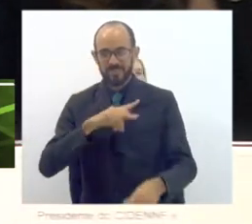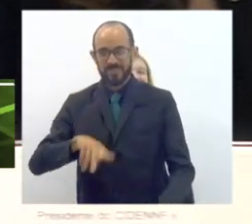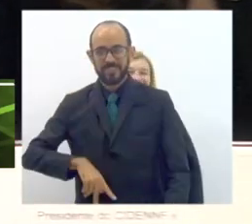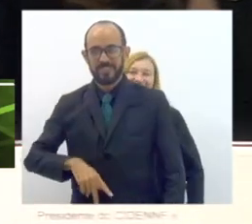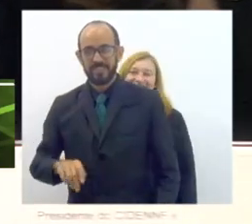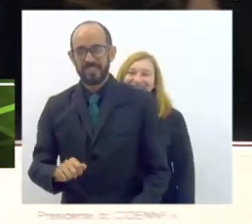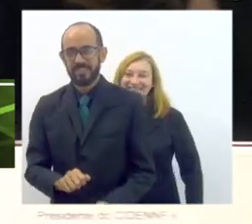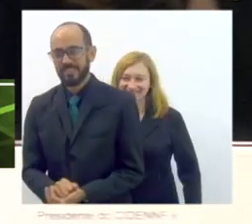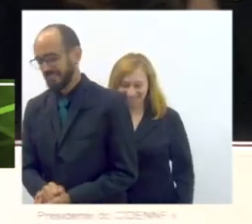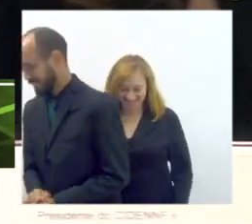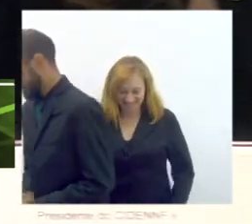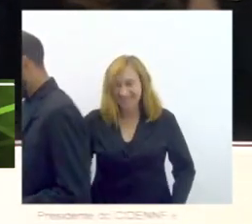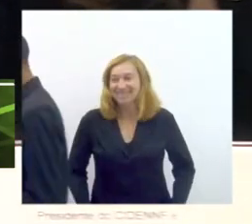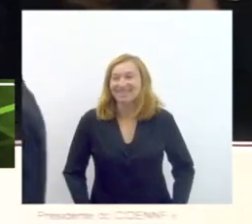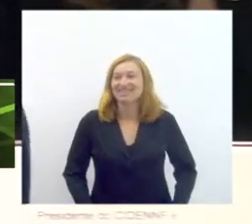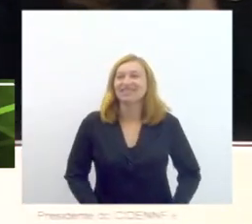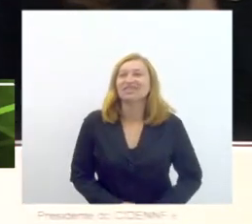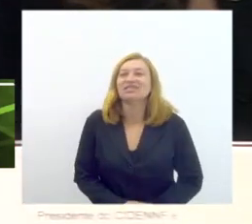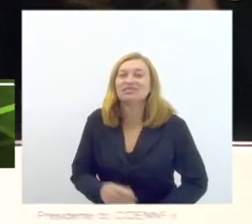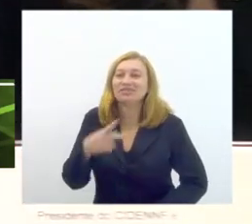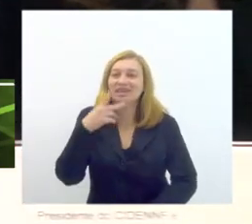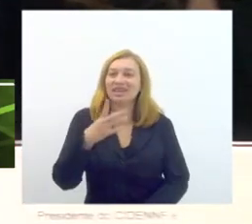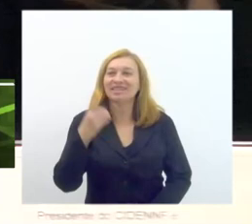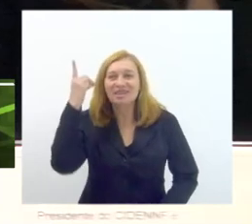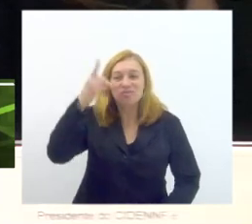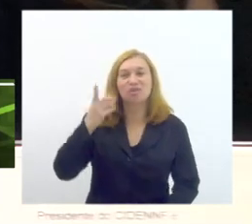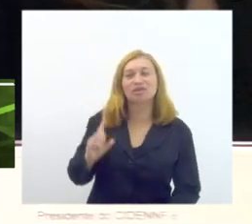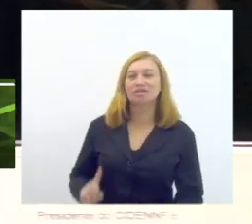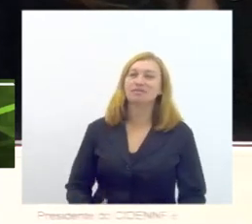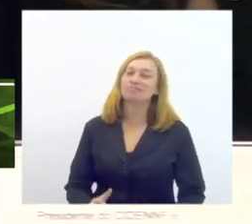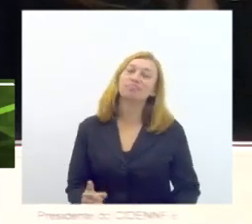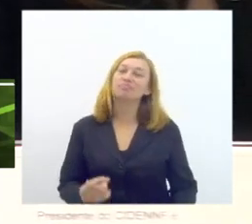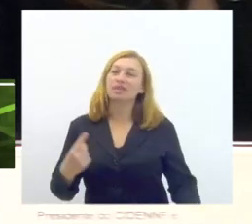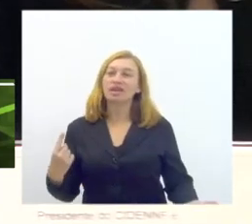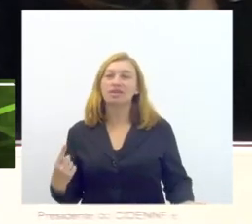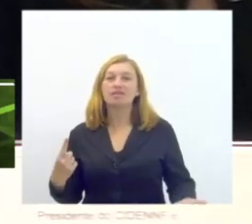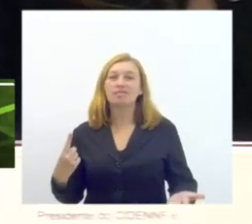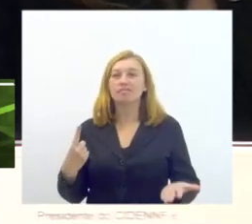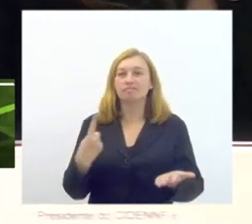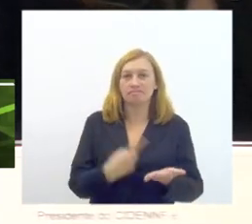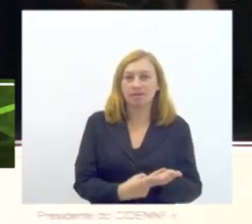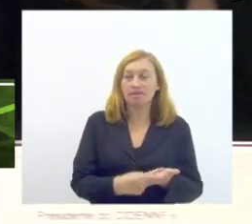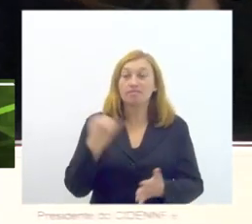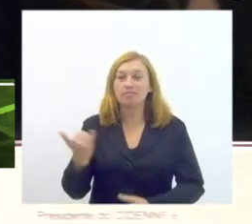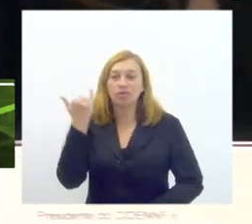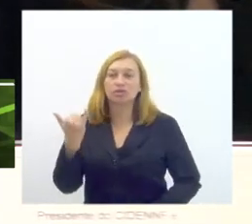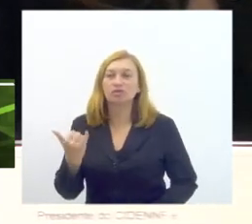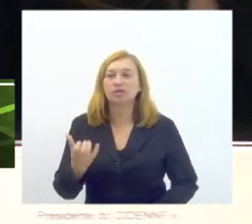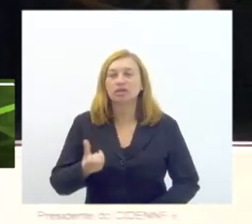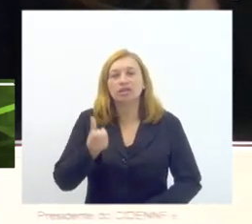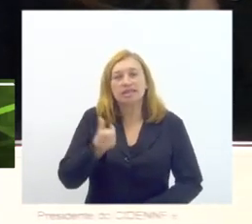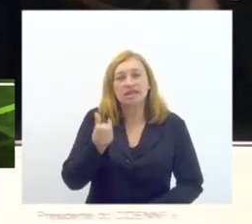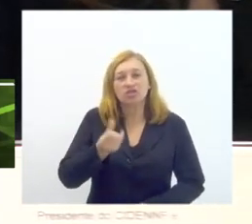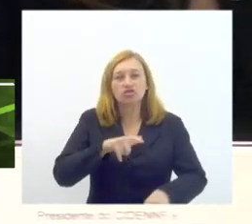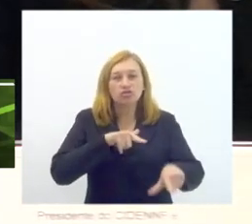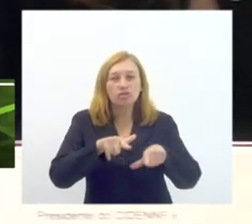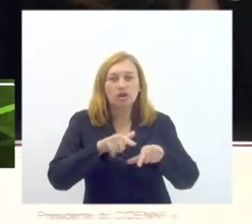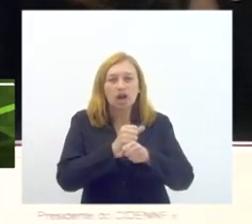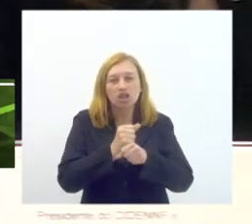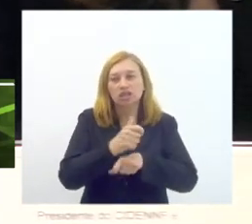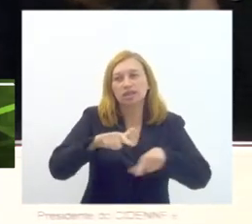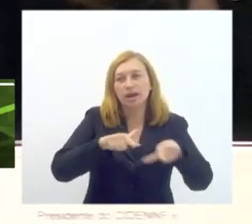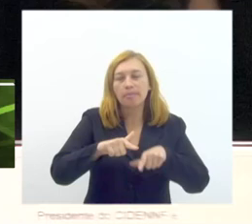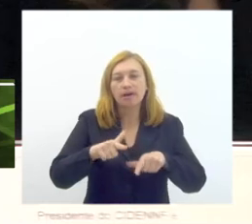secretários municipais, dizer, deputado, que esse encontro aqui é um marco. Eu estou no meu 6º ano de mandato, porque